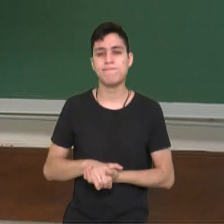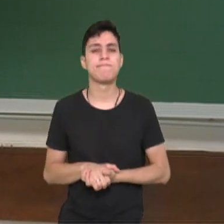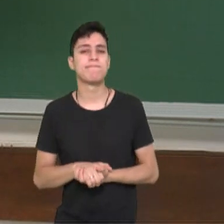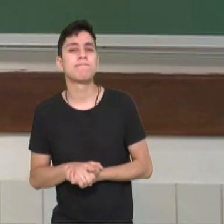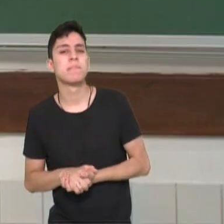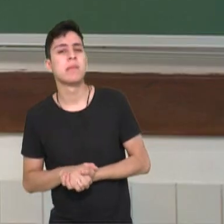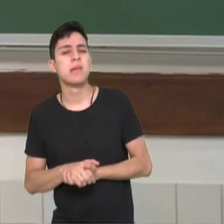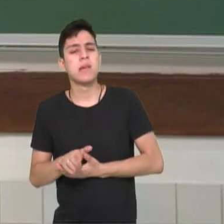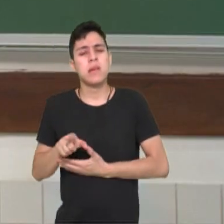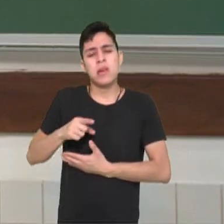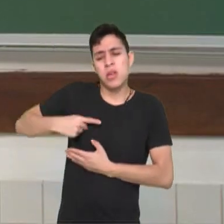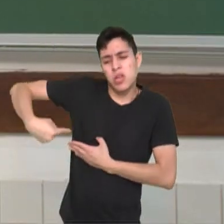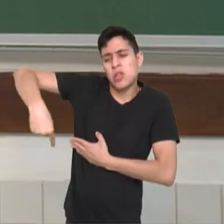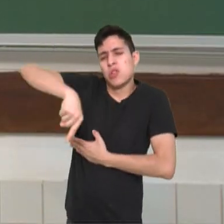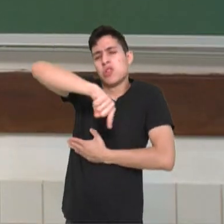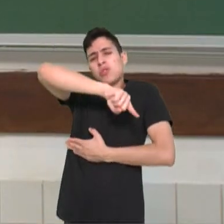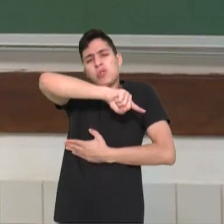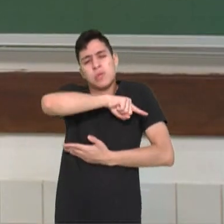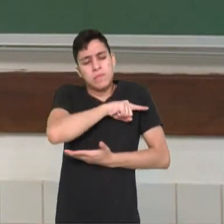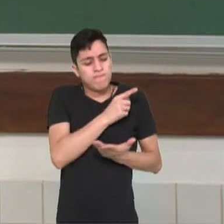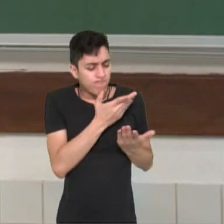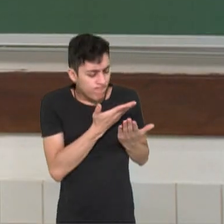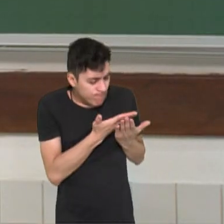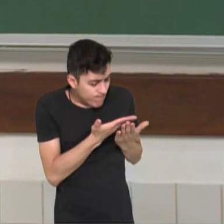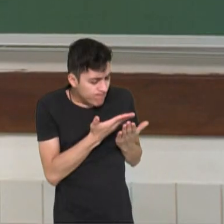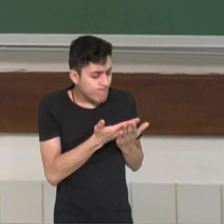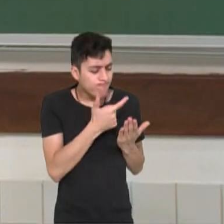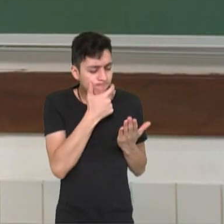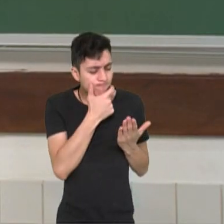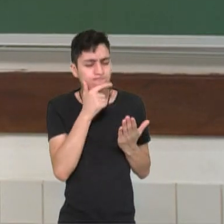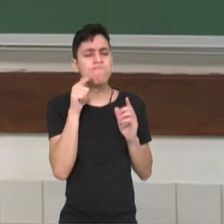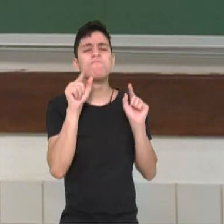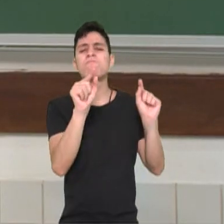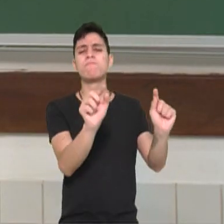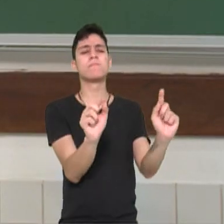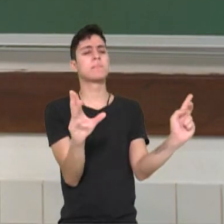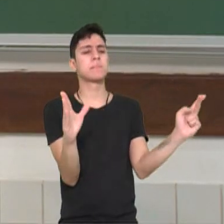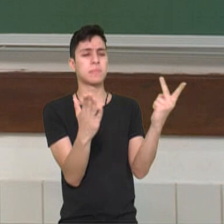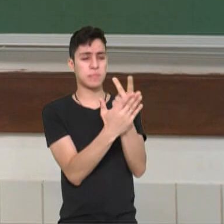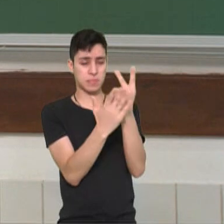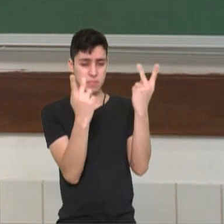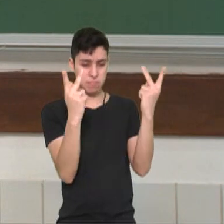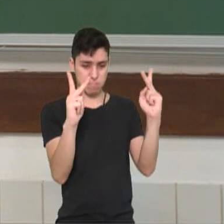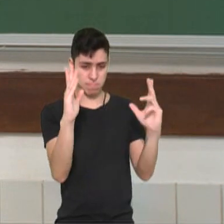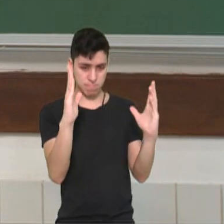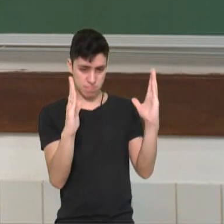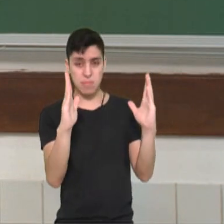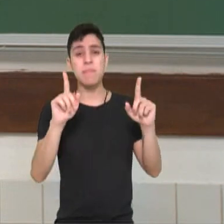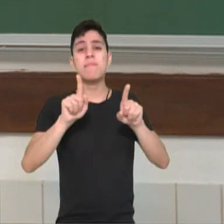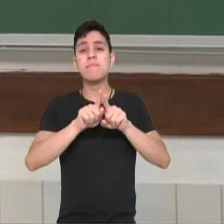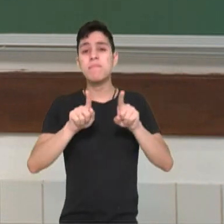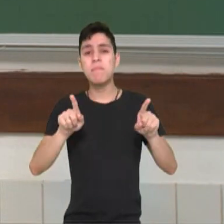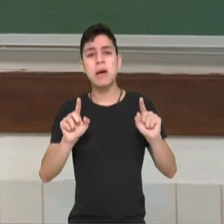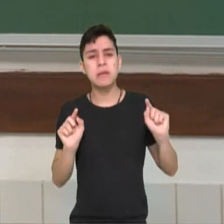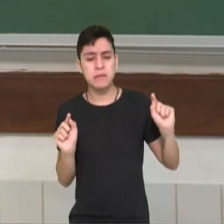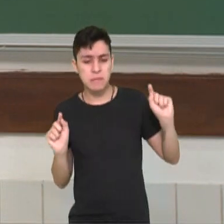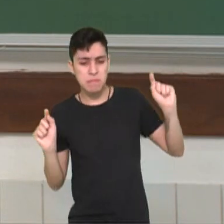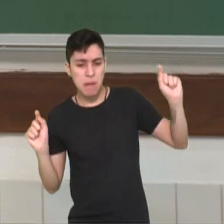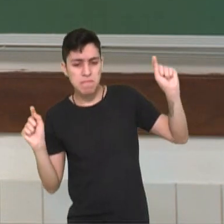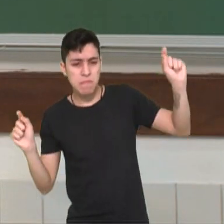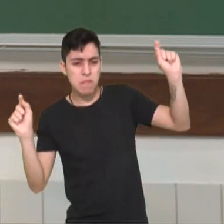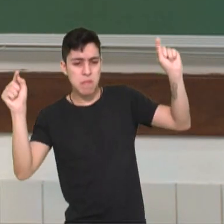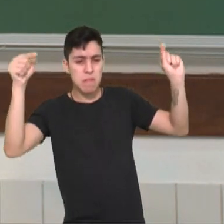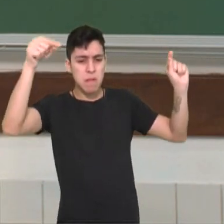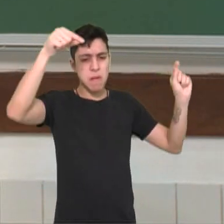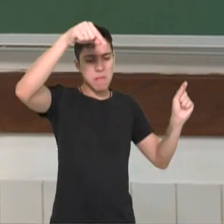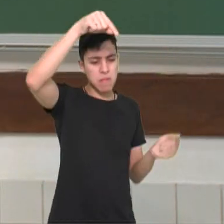gente depois foi ver, né, nas nossas aulas o que estava acontecendo nesse período em outros lugares. Então, nós já vimos, né,